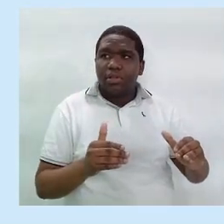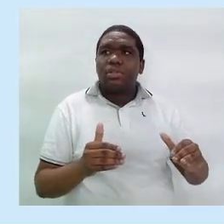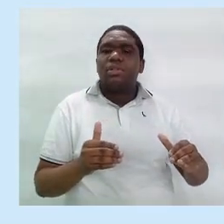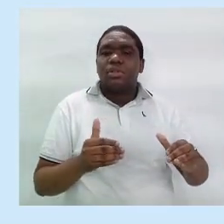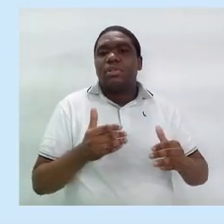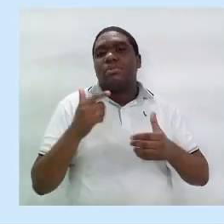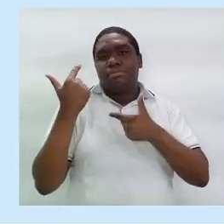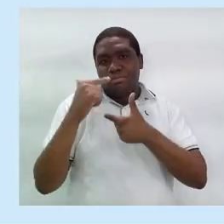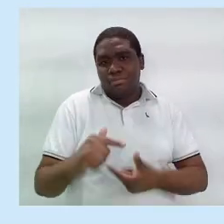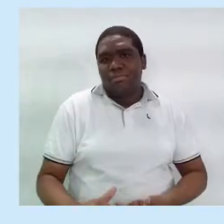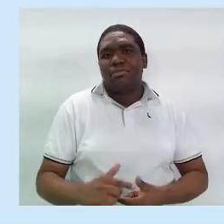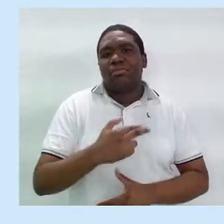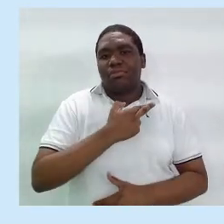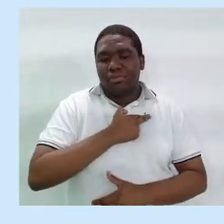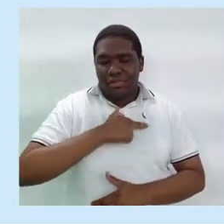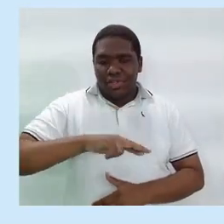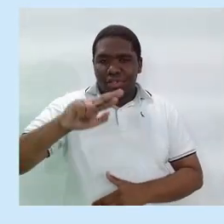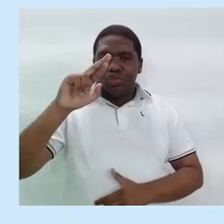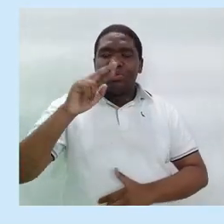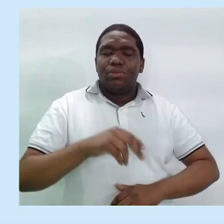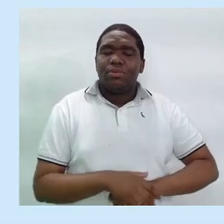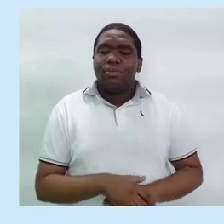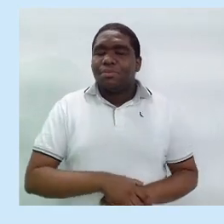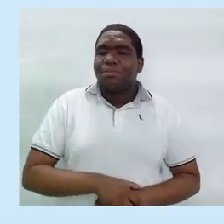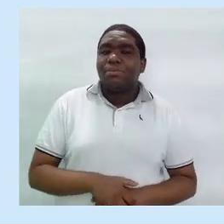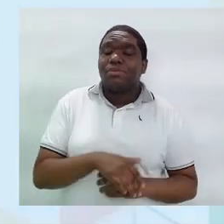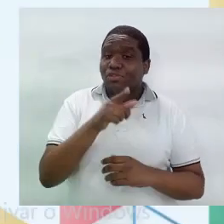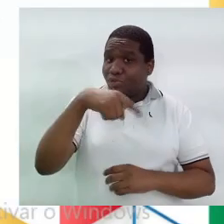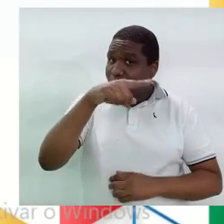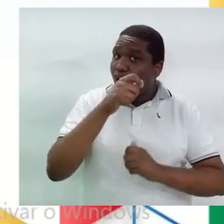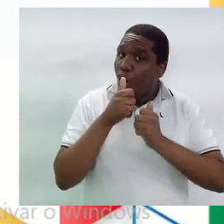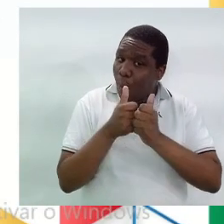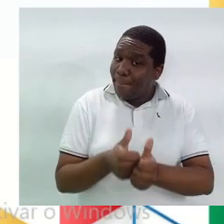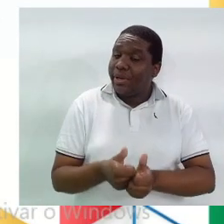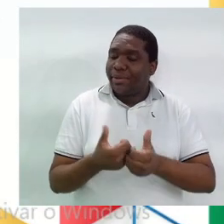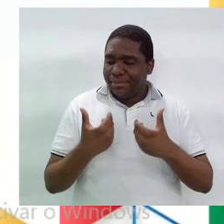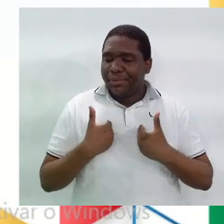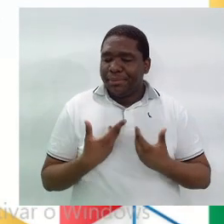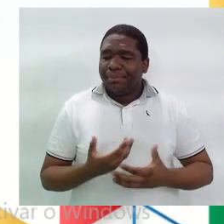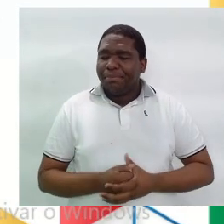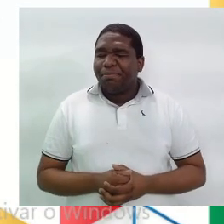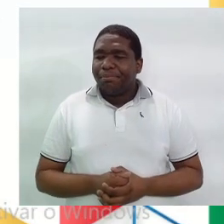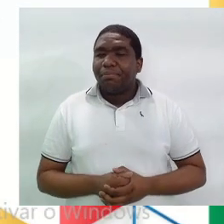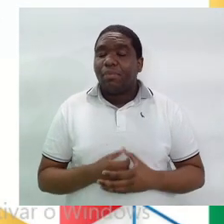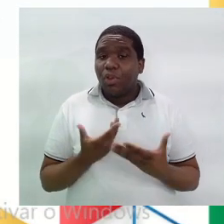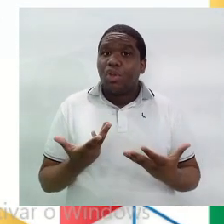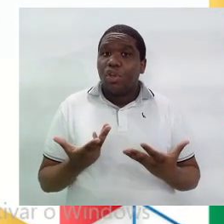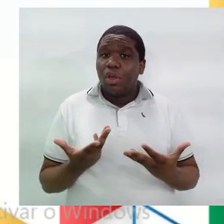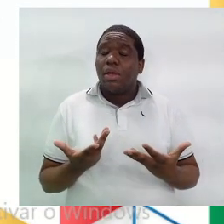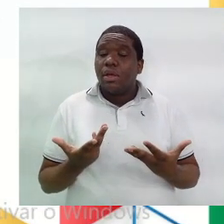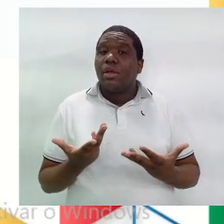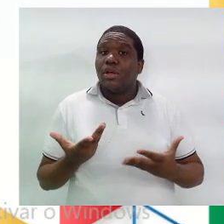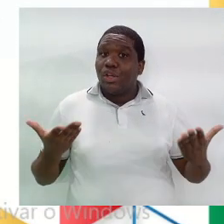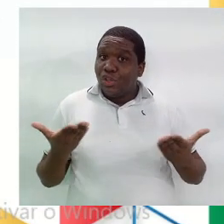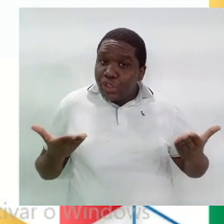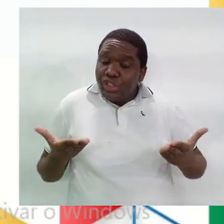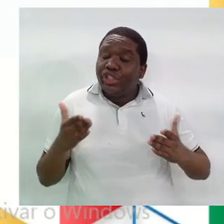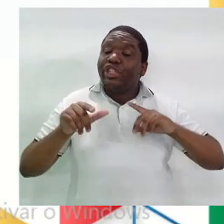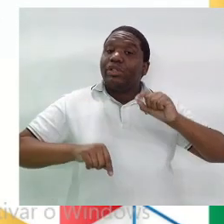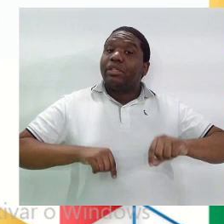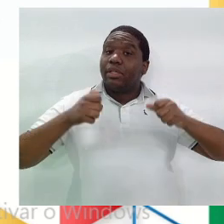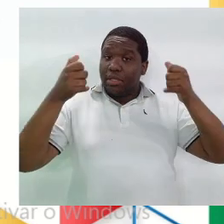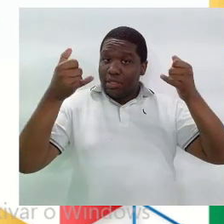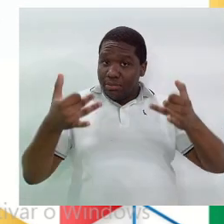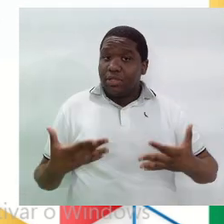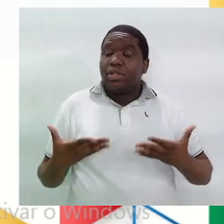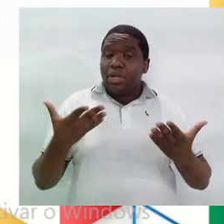Pluralidade às tradições religiosas. Acompanhem comigo. Nós temos aqui a seguinte questão. Essa religião, o